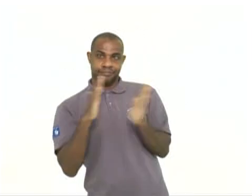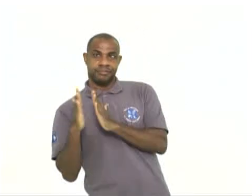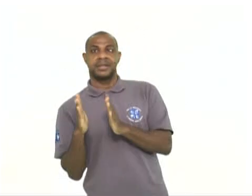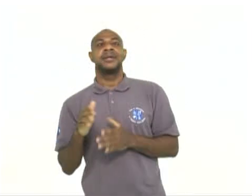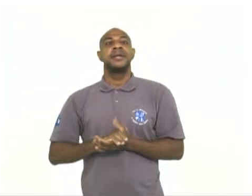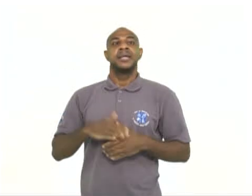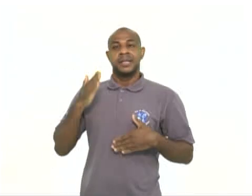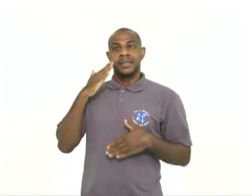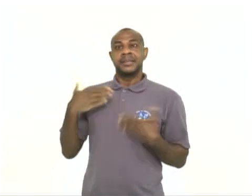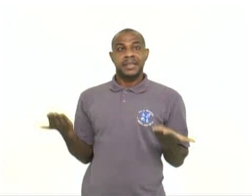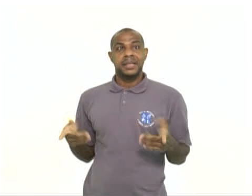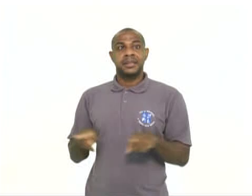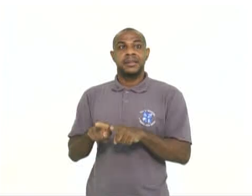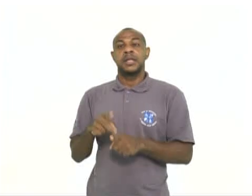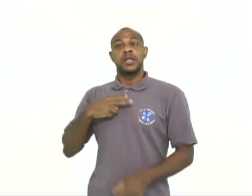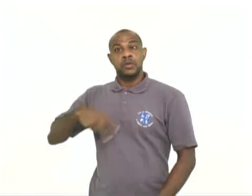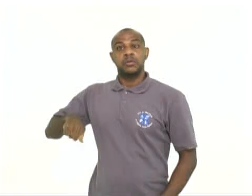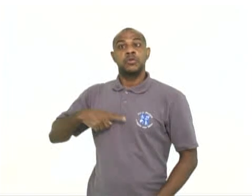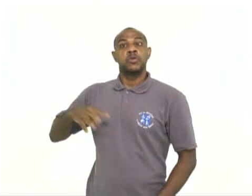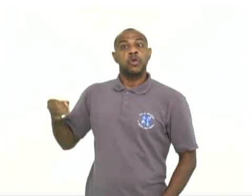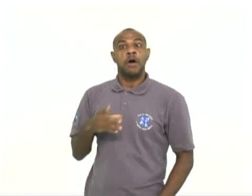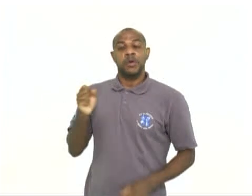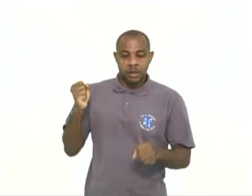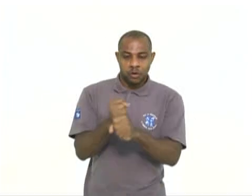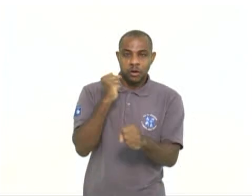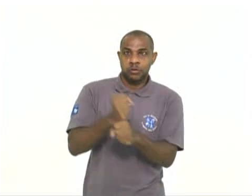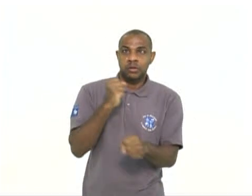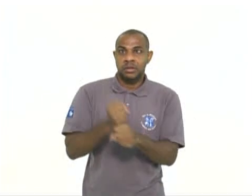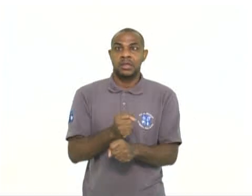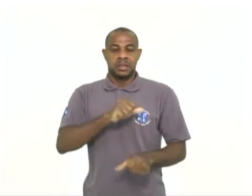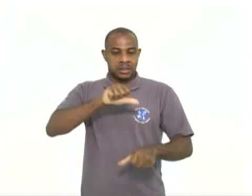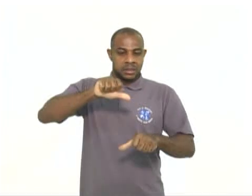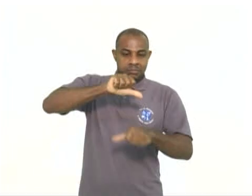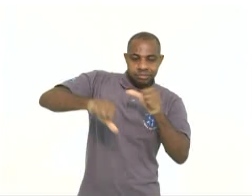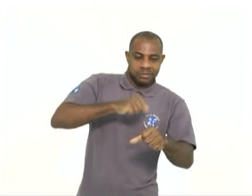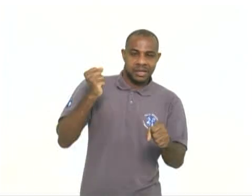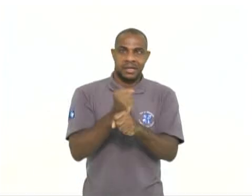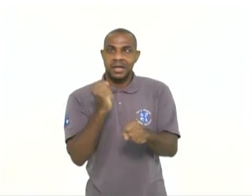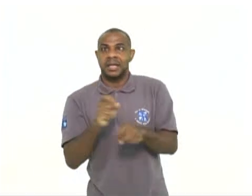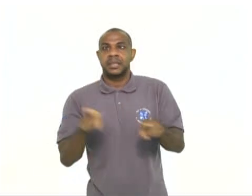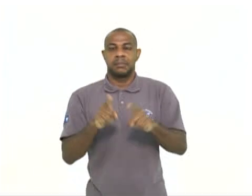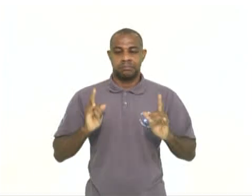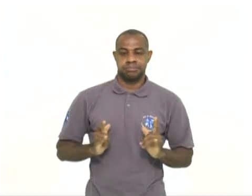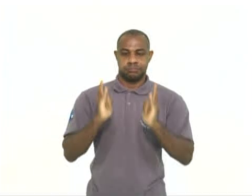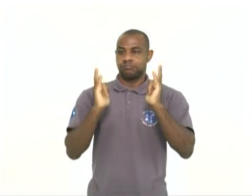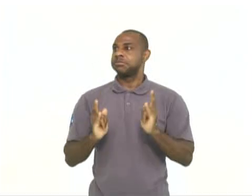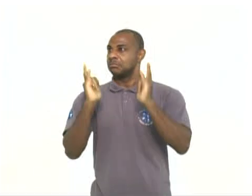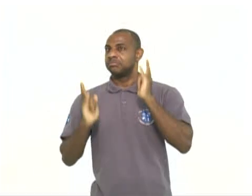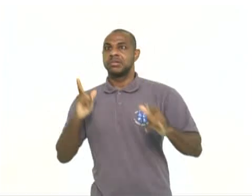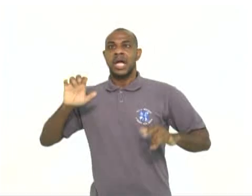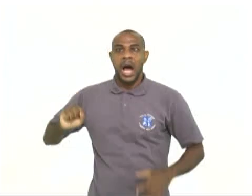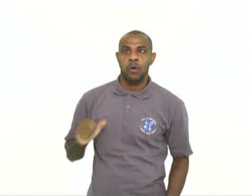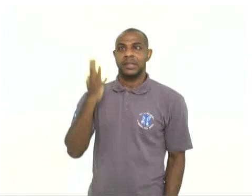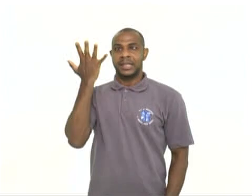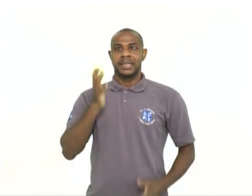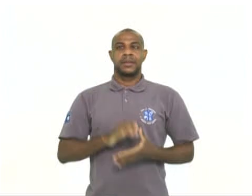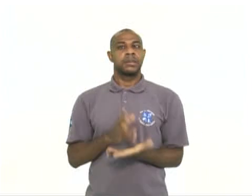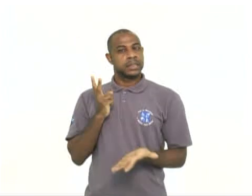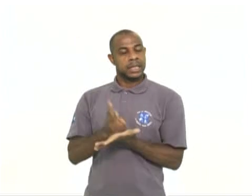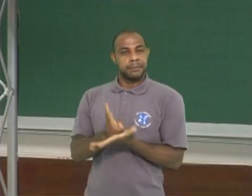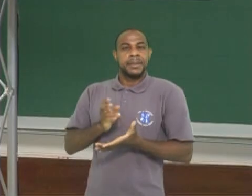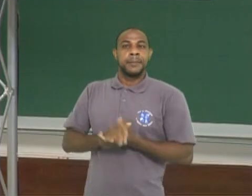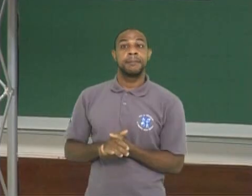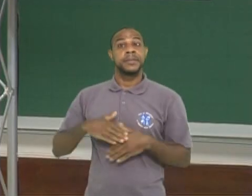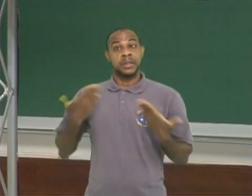tempo. Haja visto que novas construções e reconstruções estão sempre acontecendo.